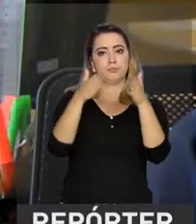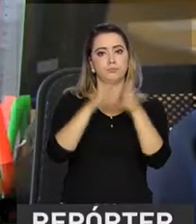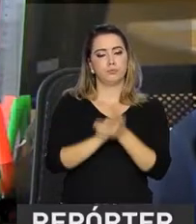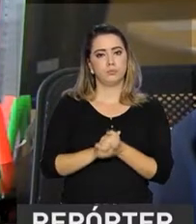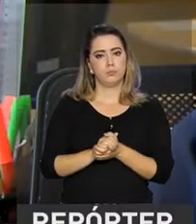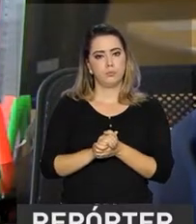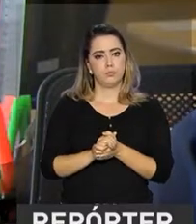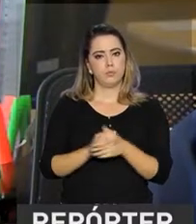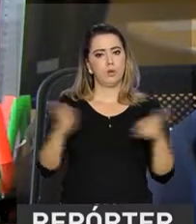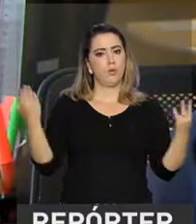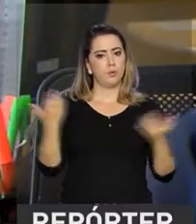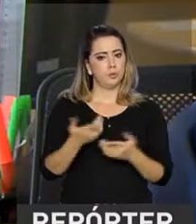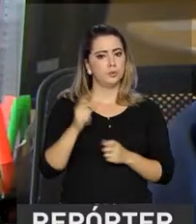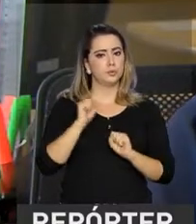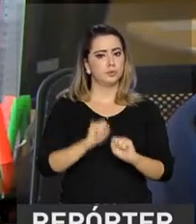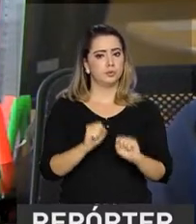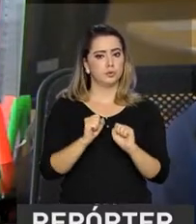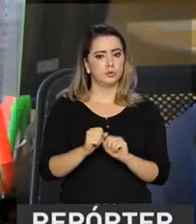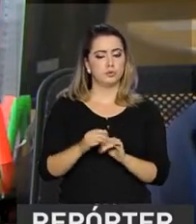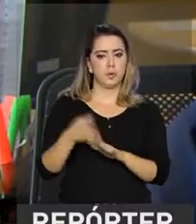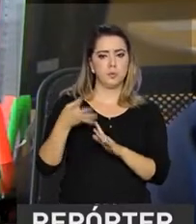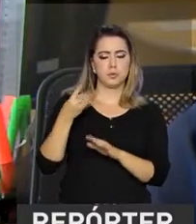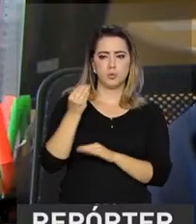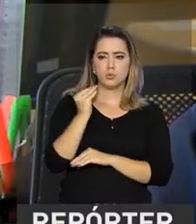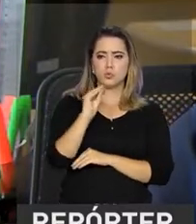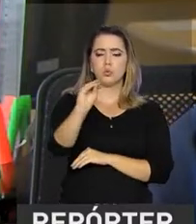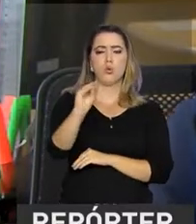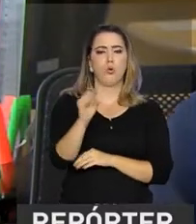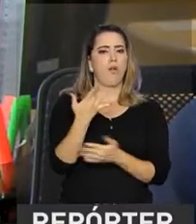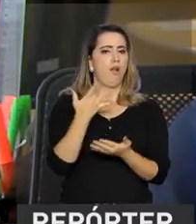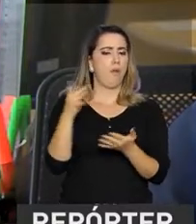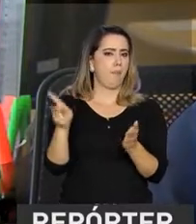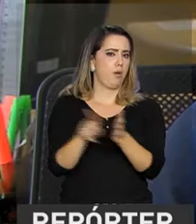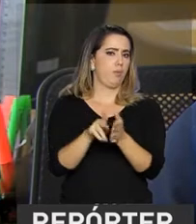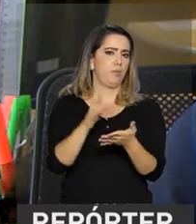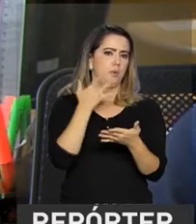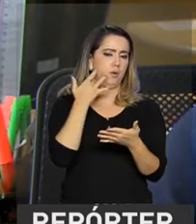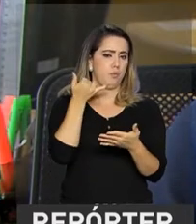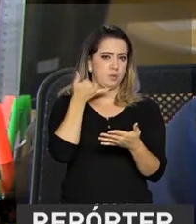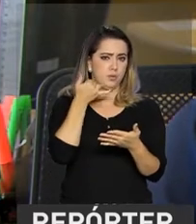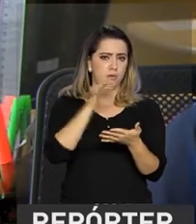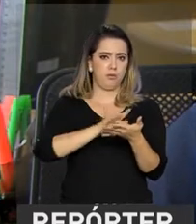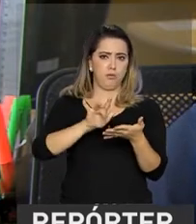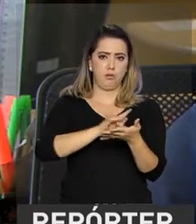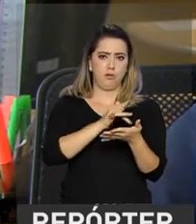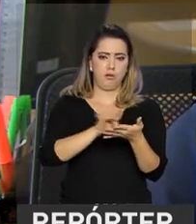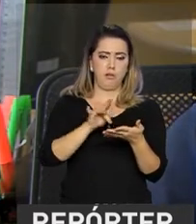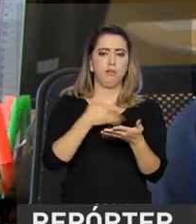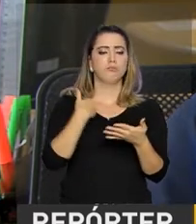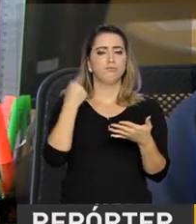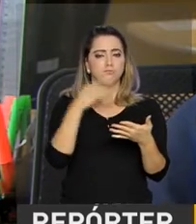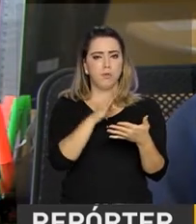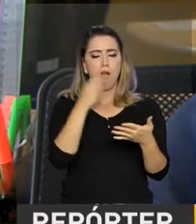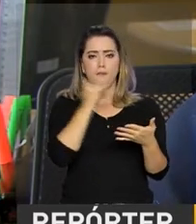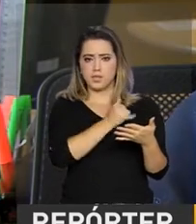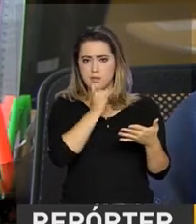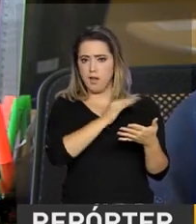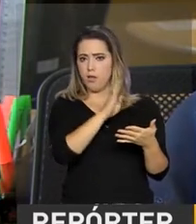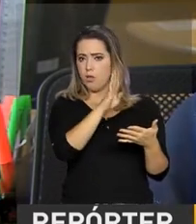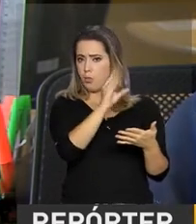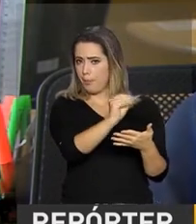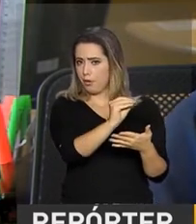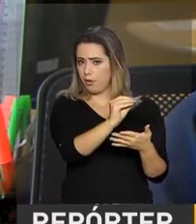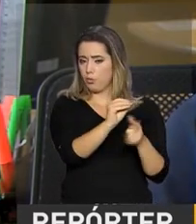cidadão hoje tem a possibilidade de inserir via smartphone pelo site da prf inclui a ocorrência e essa ocorrência